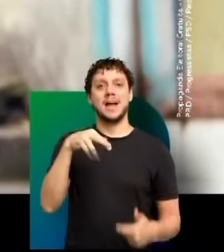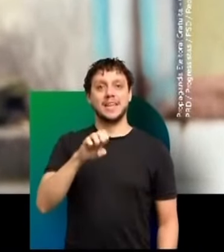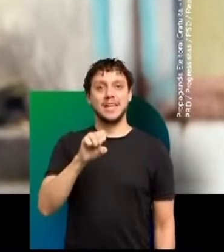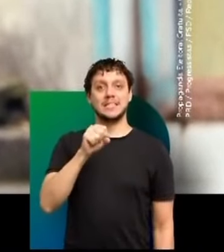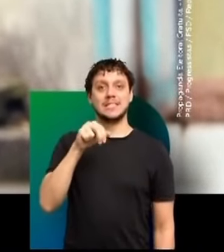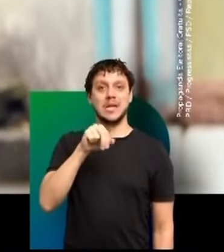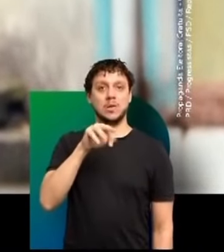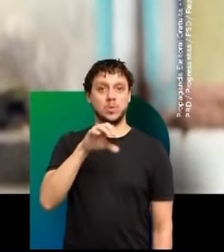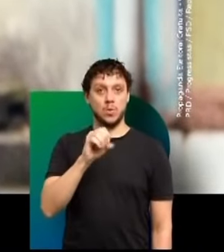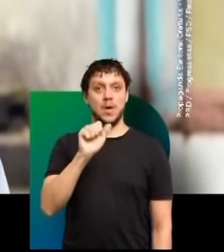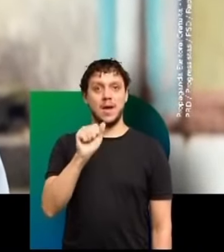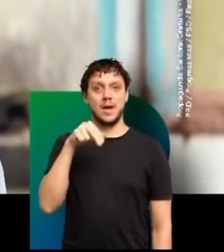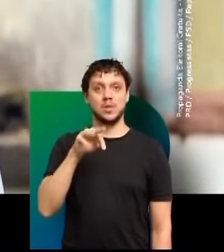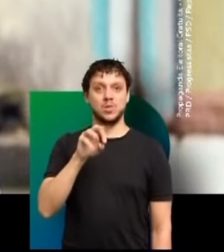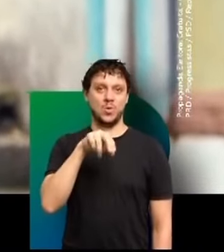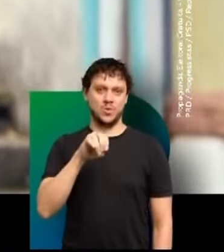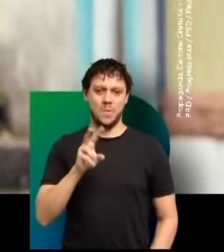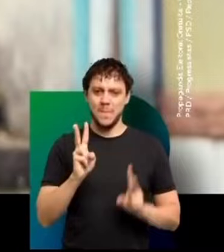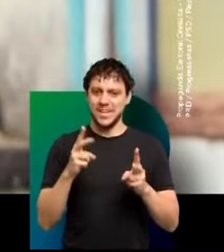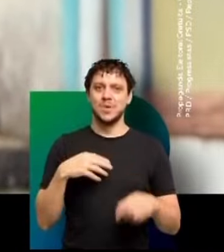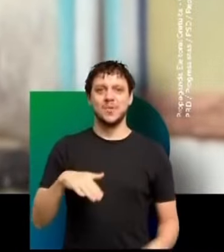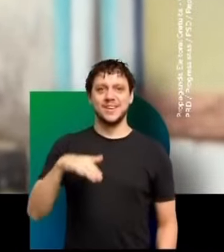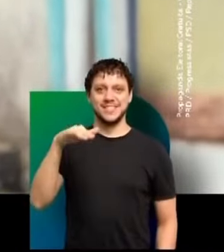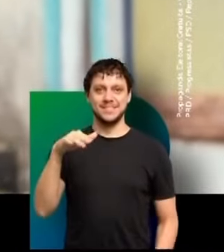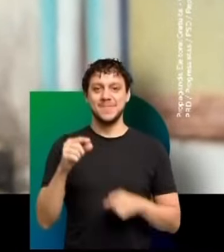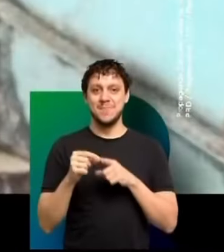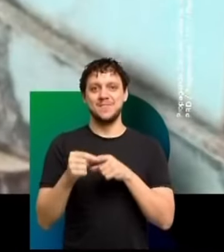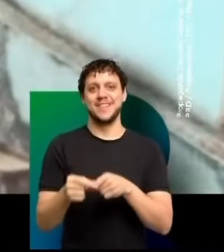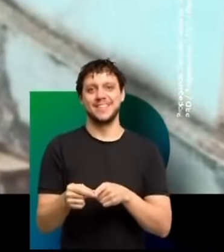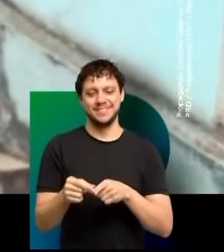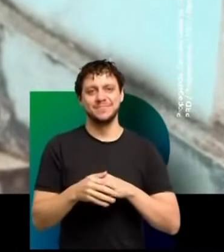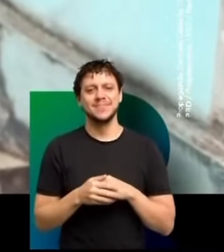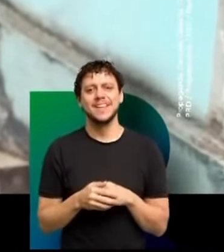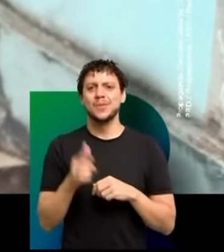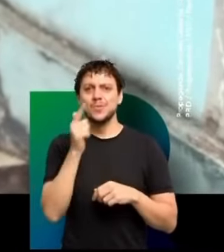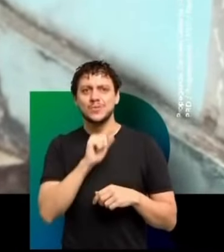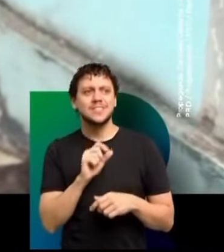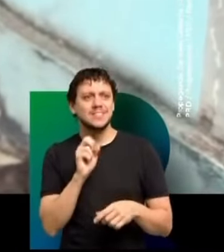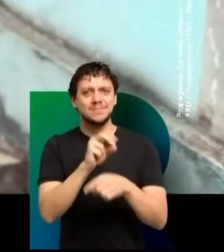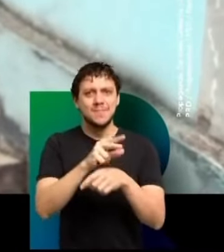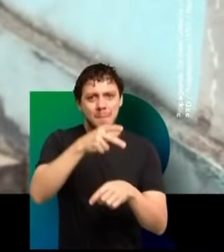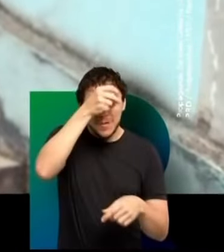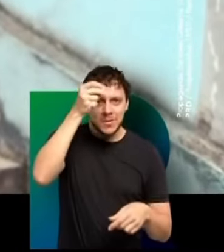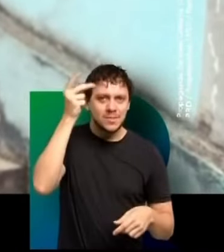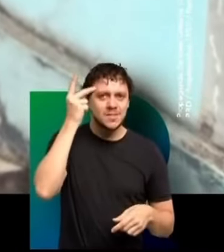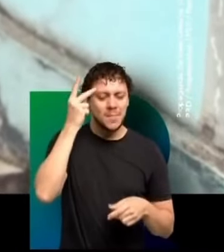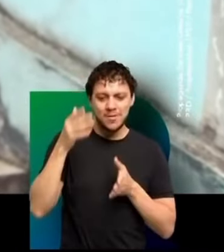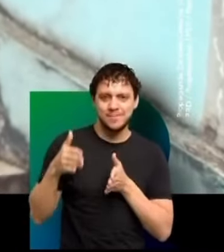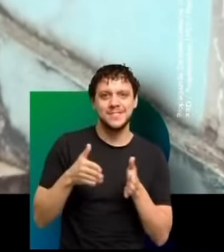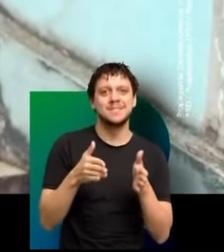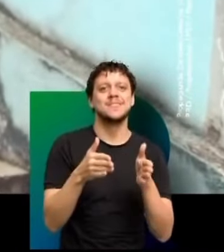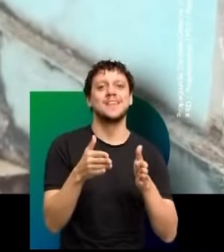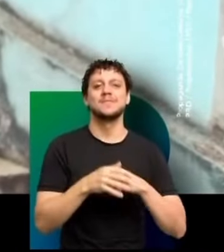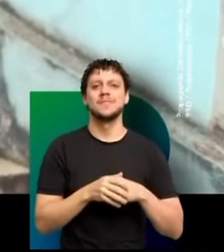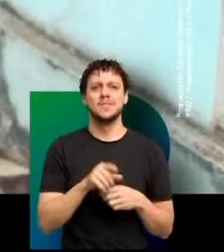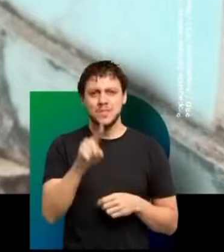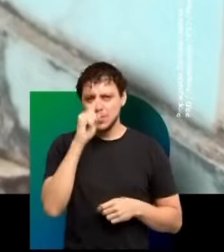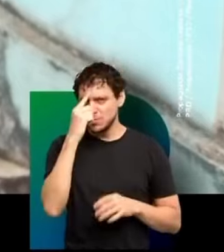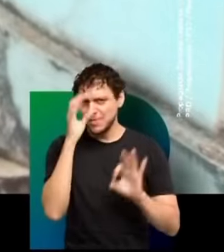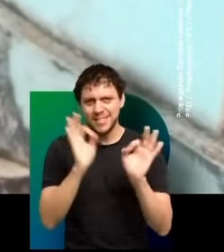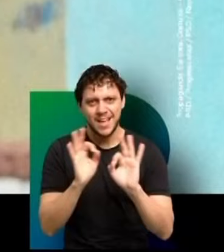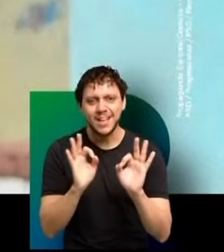vida, que é aqui no Parque Santo Antônio, aonde eu vivi, e é da periferia para a Prefeitura de São Paulo, que eu